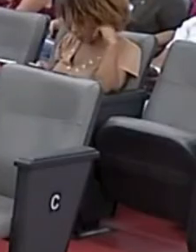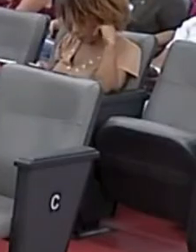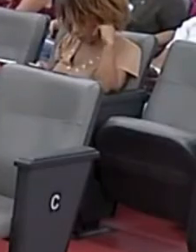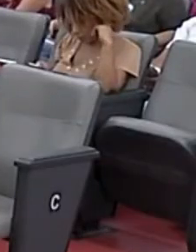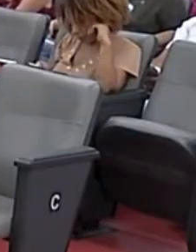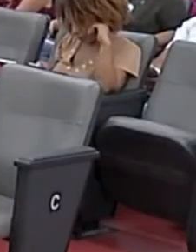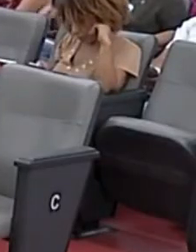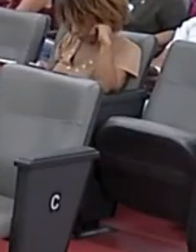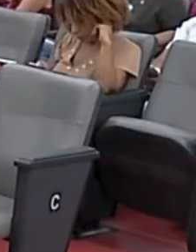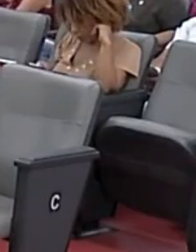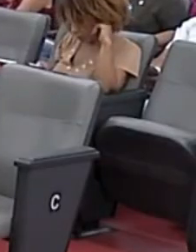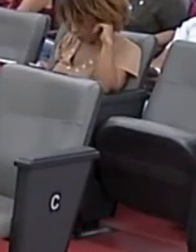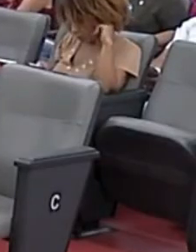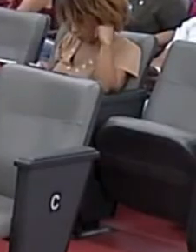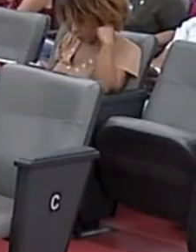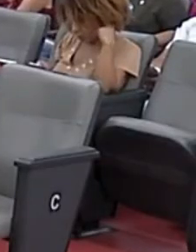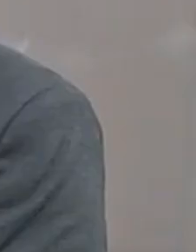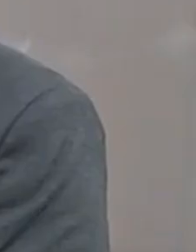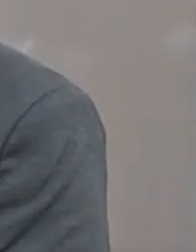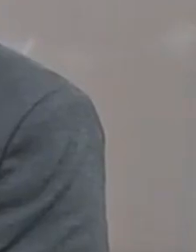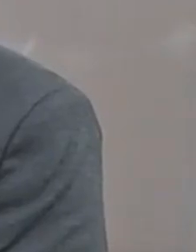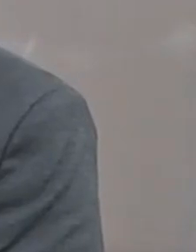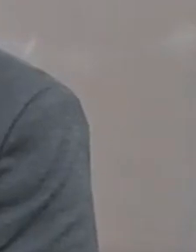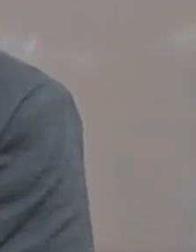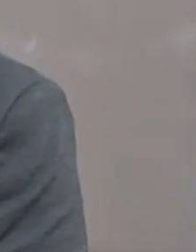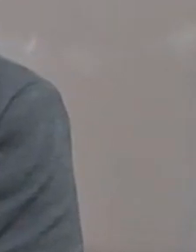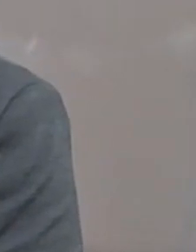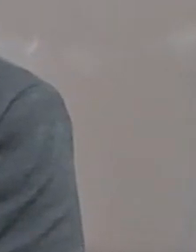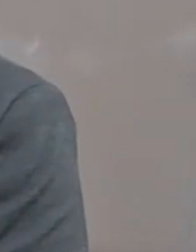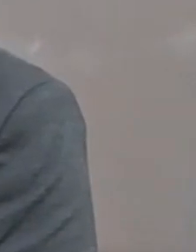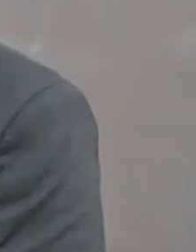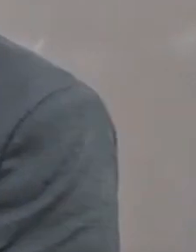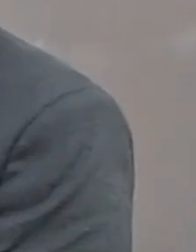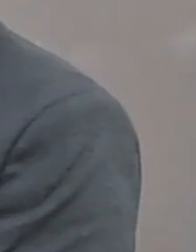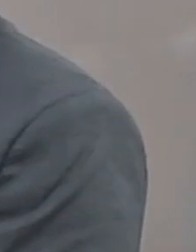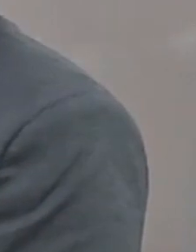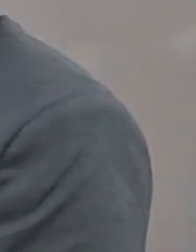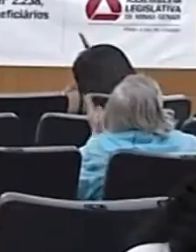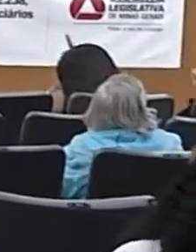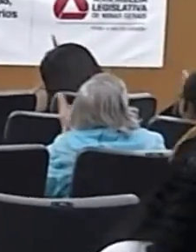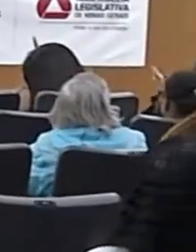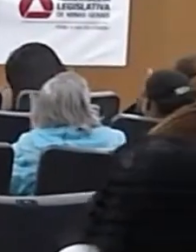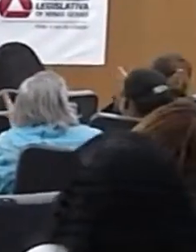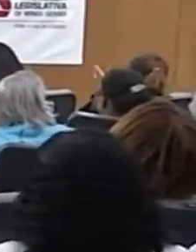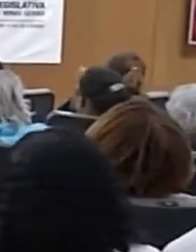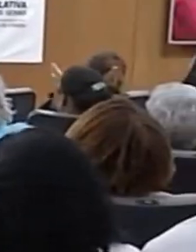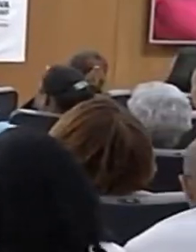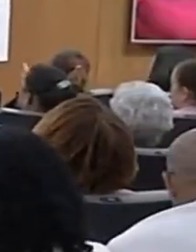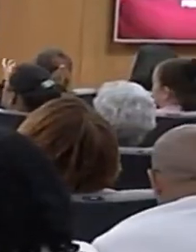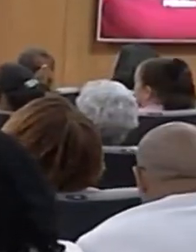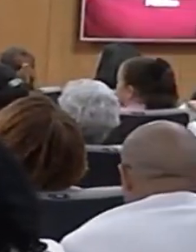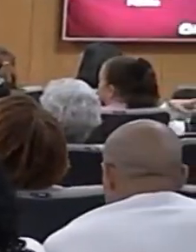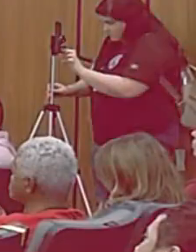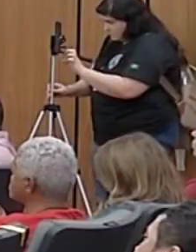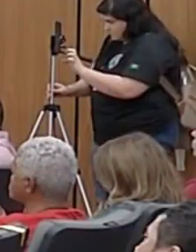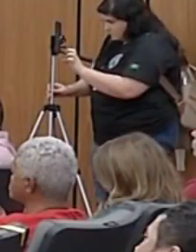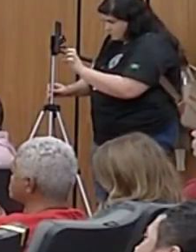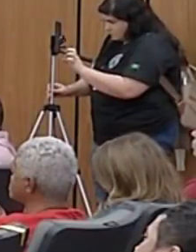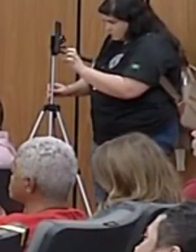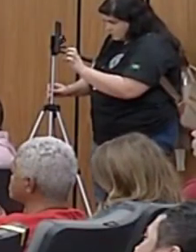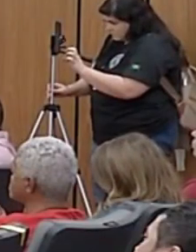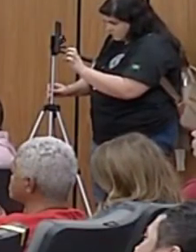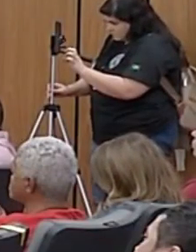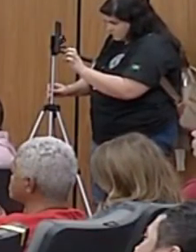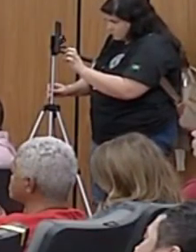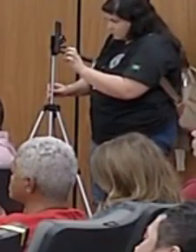sindicais durante a reunião do debate público sobre o projeto de lei 2238